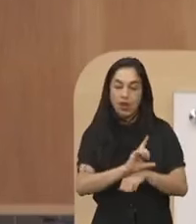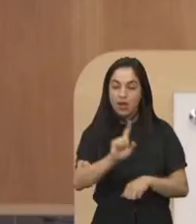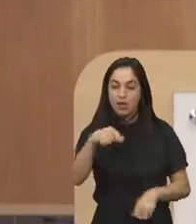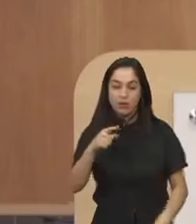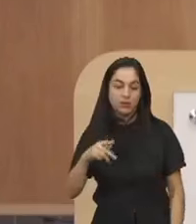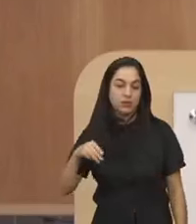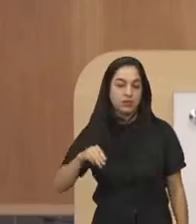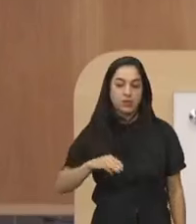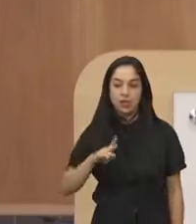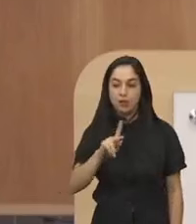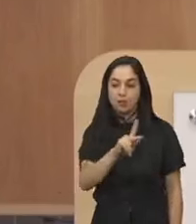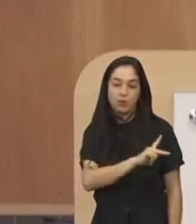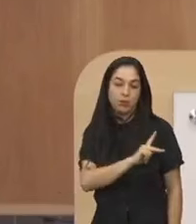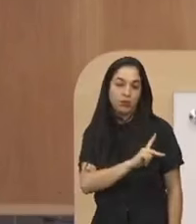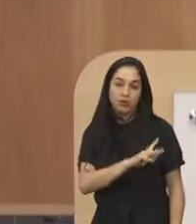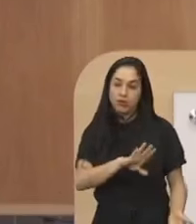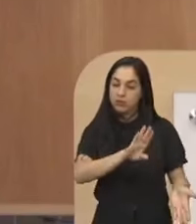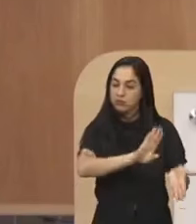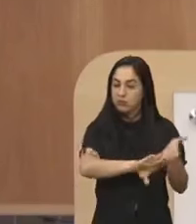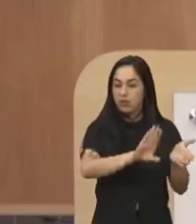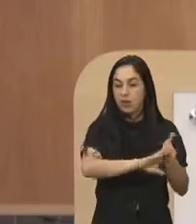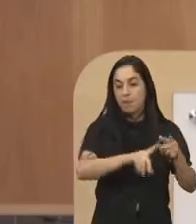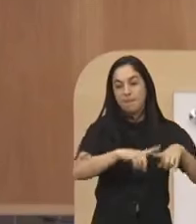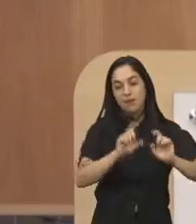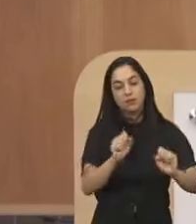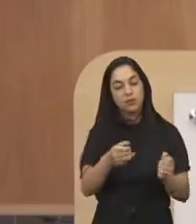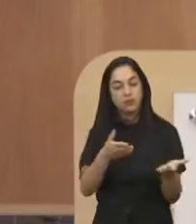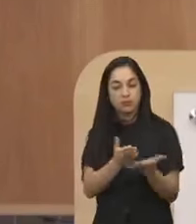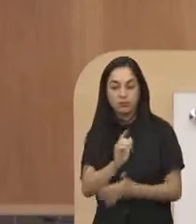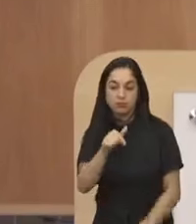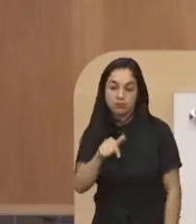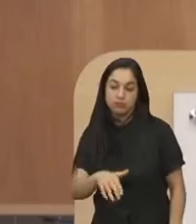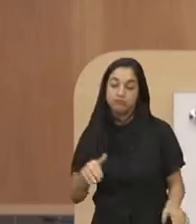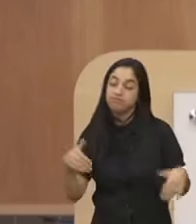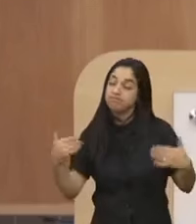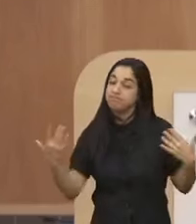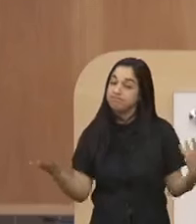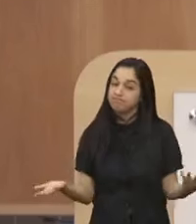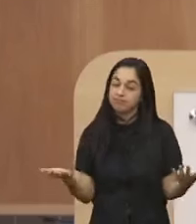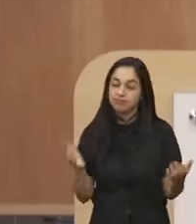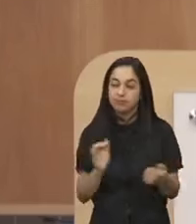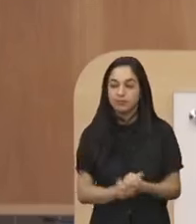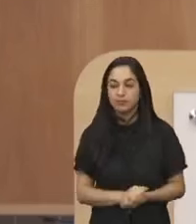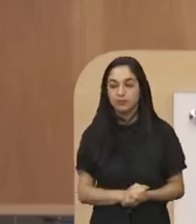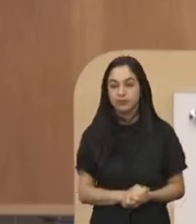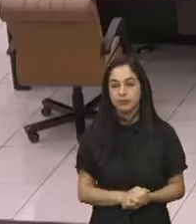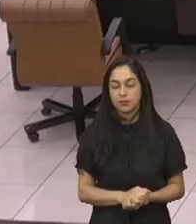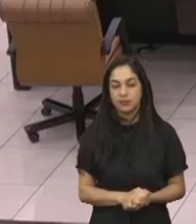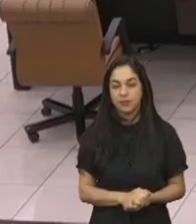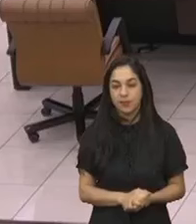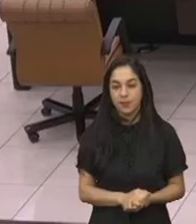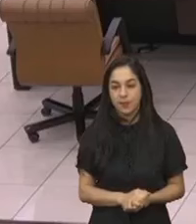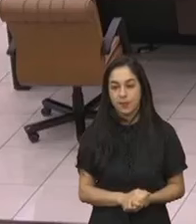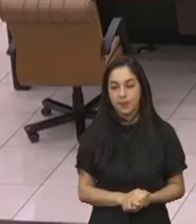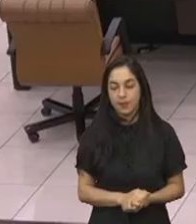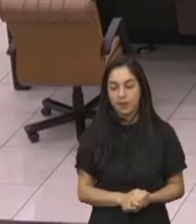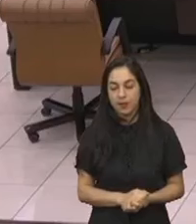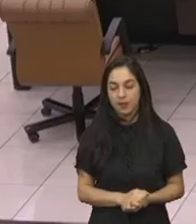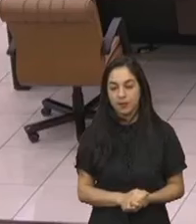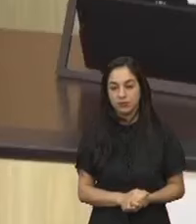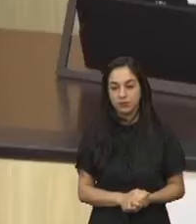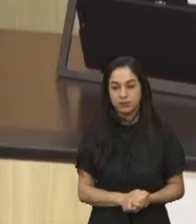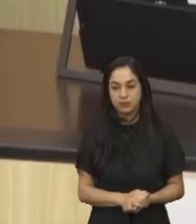vai derrubar ela. Mas ela ainda pode ser aprovada por aqui. Sim, a lei pode ser aprovada e se o destaque